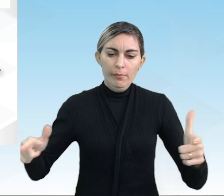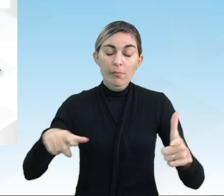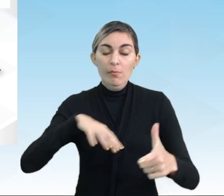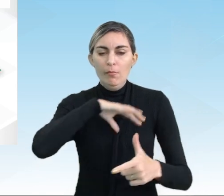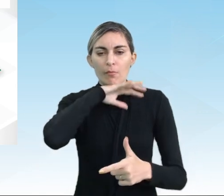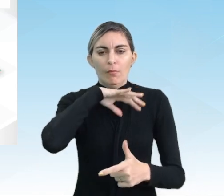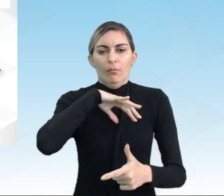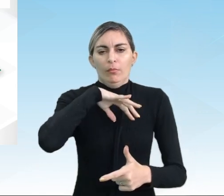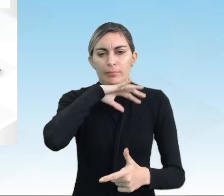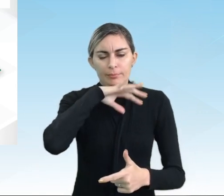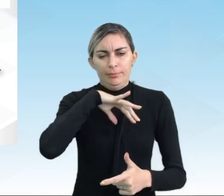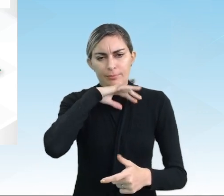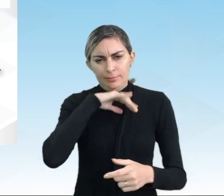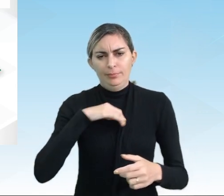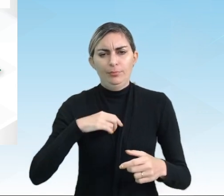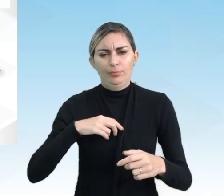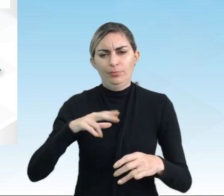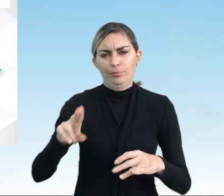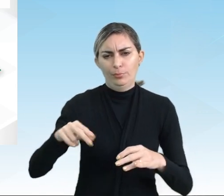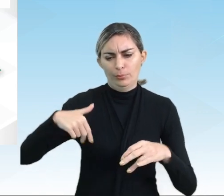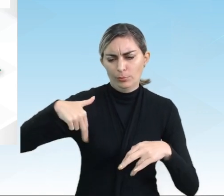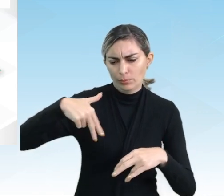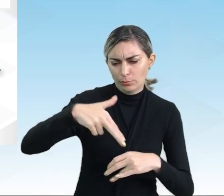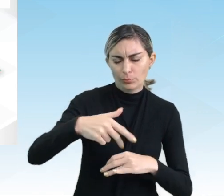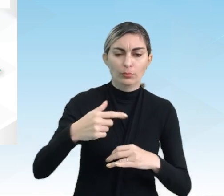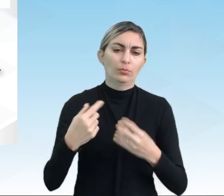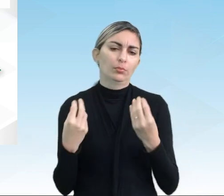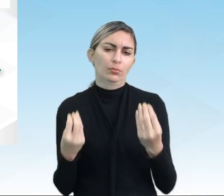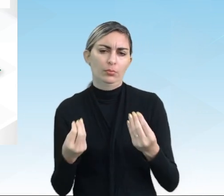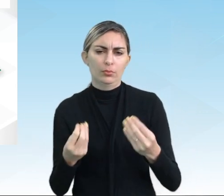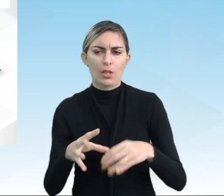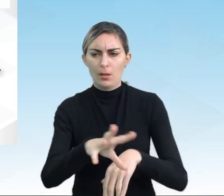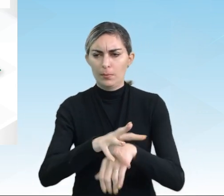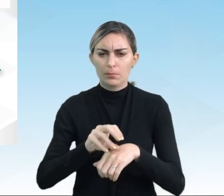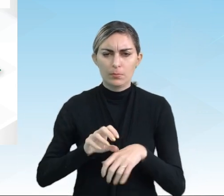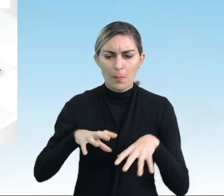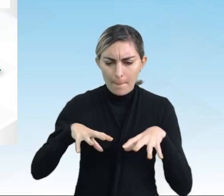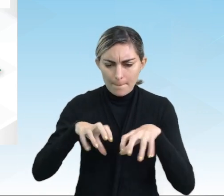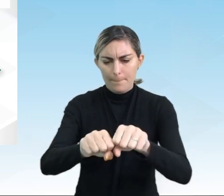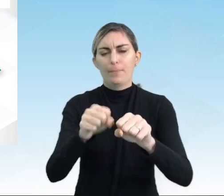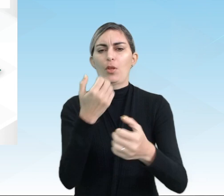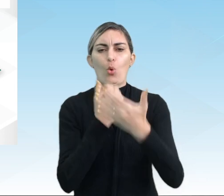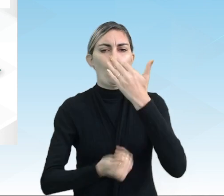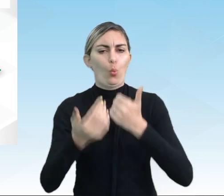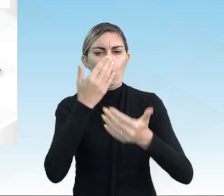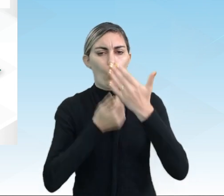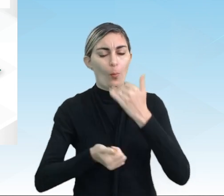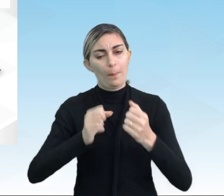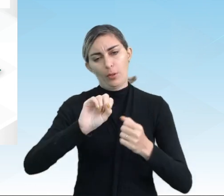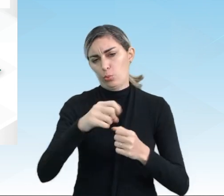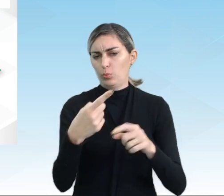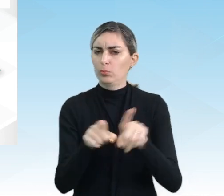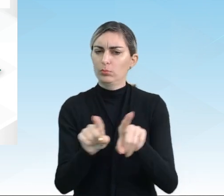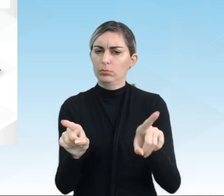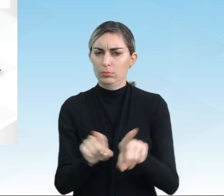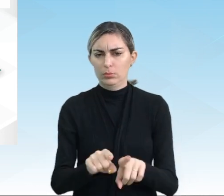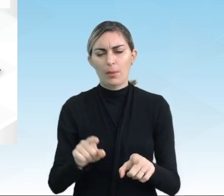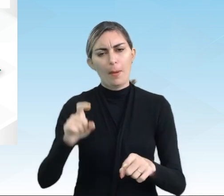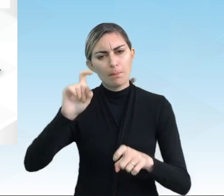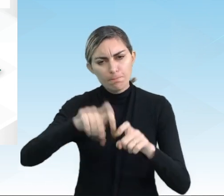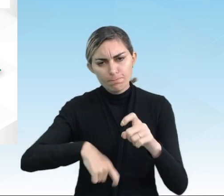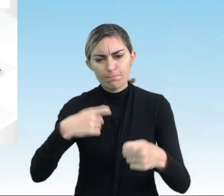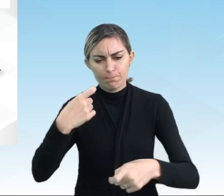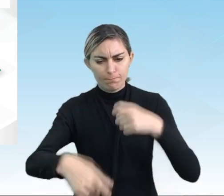animais, eles se locomovem em geral para capturar seu alimento ou também para